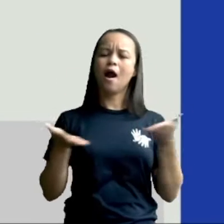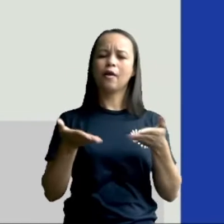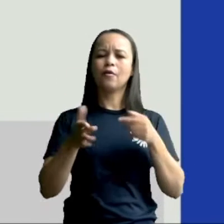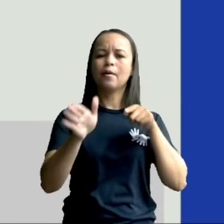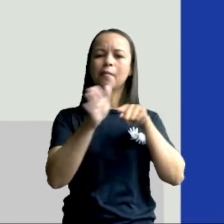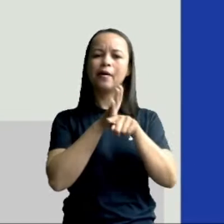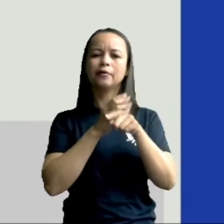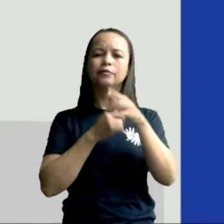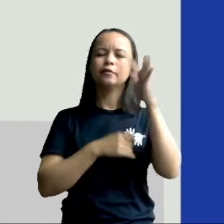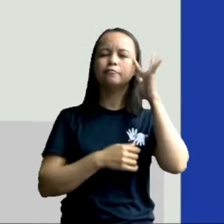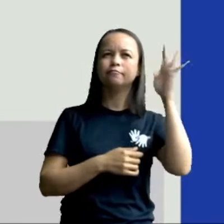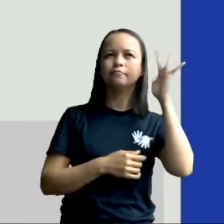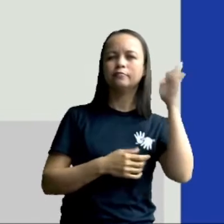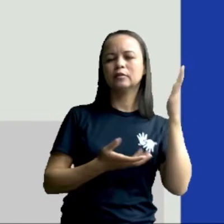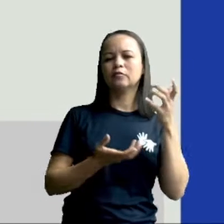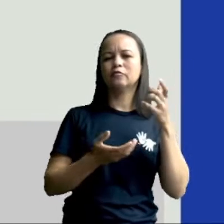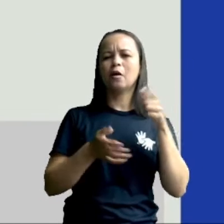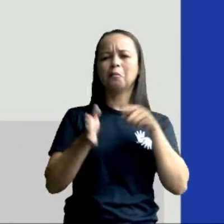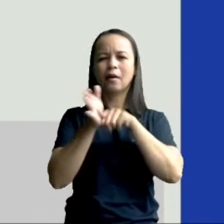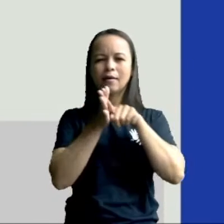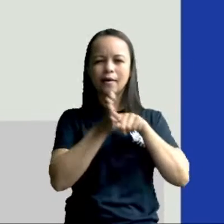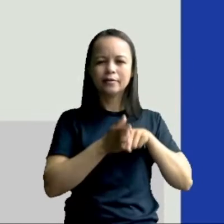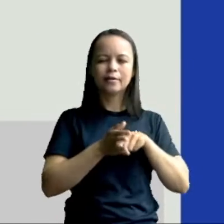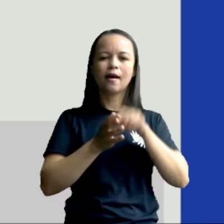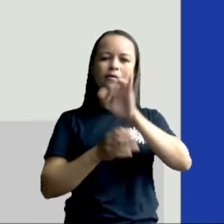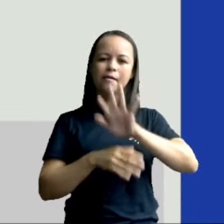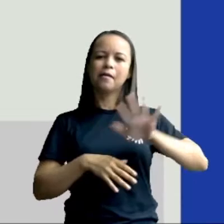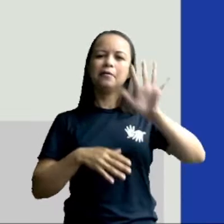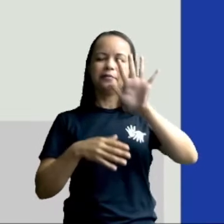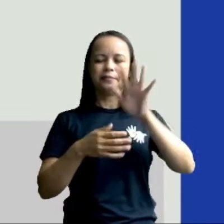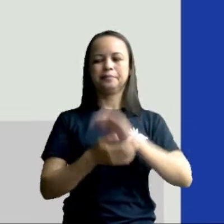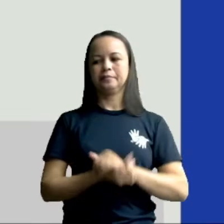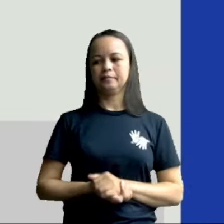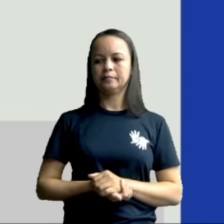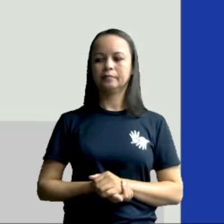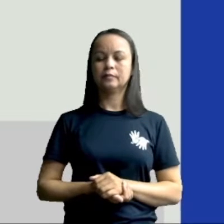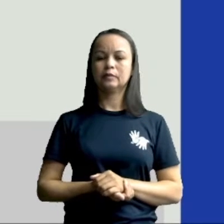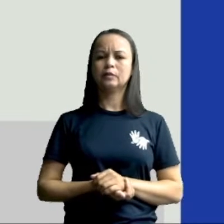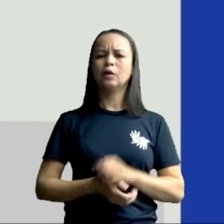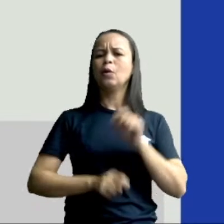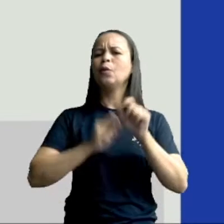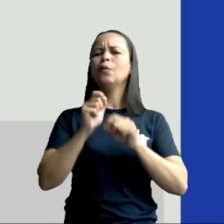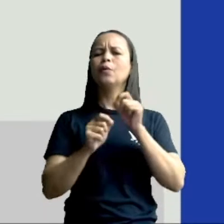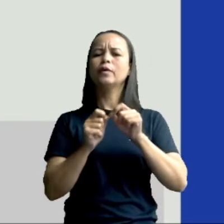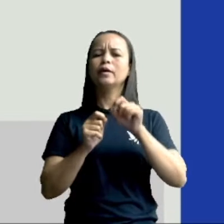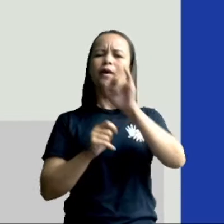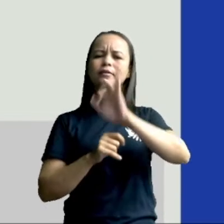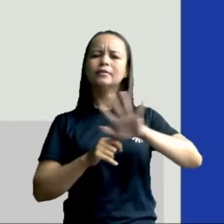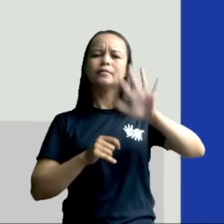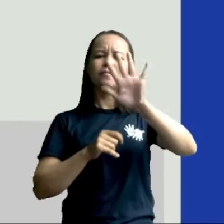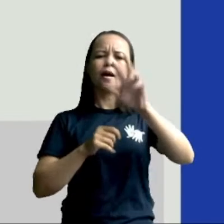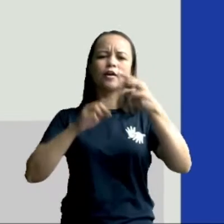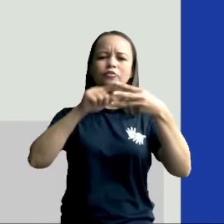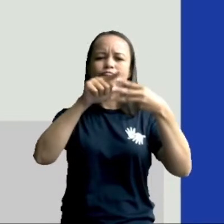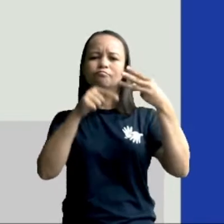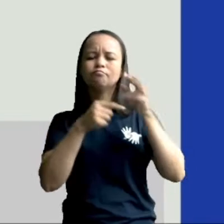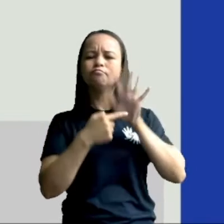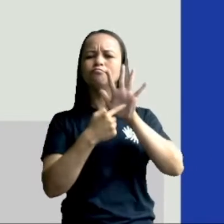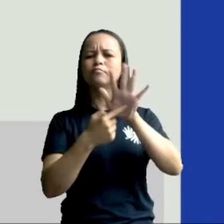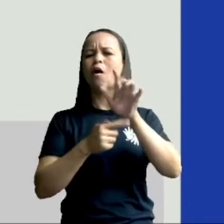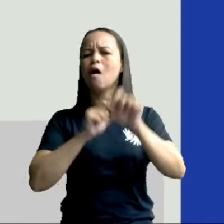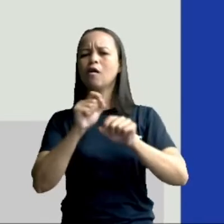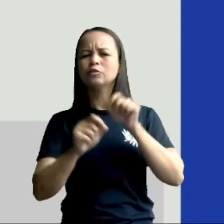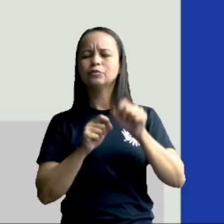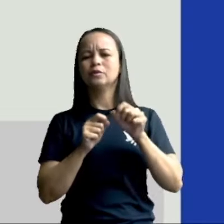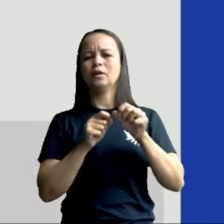reflexões. Vamos analisar as imagens. O que as imagens mostram? Primeiro, o que